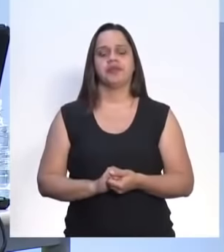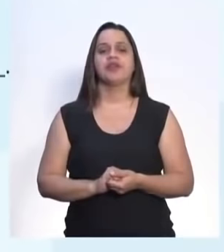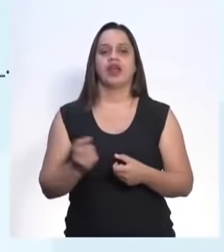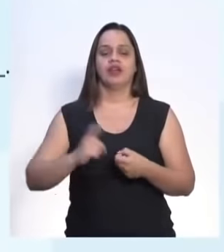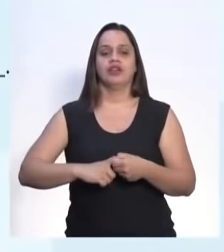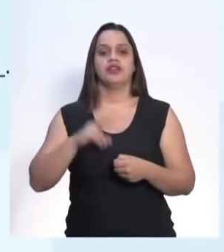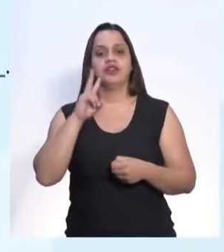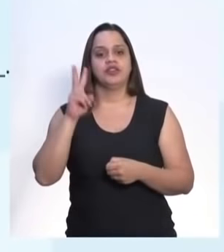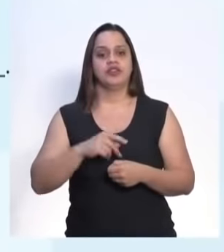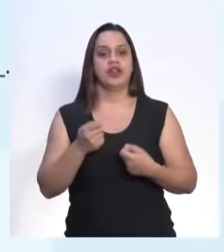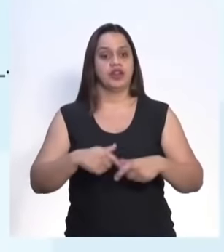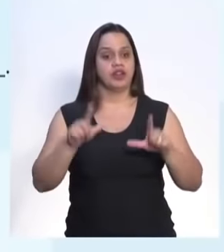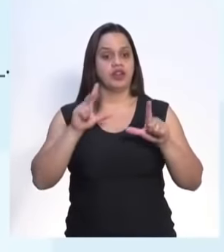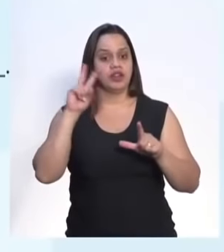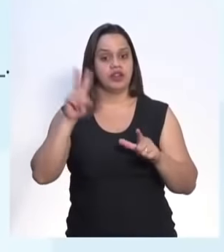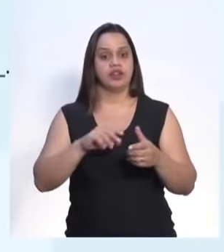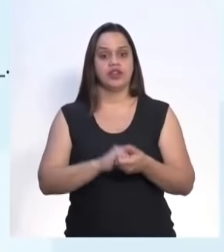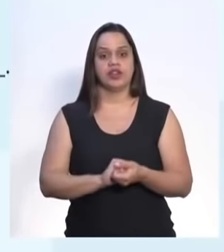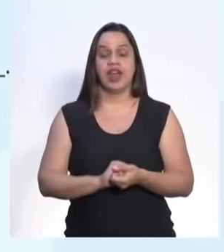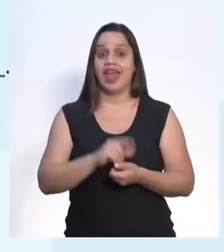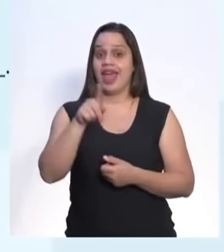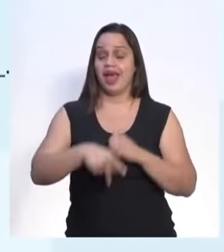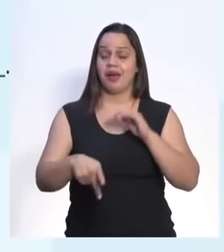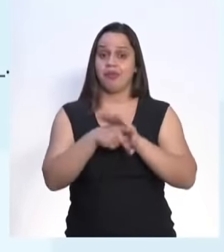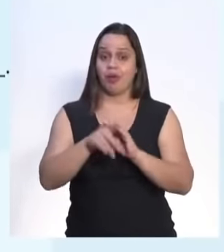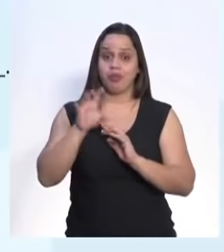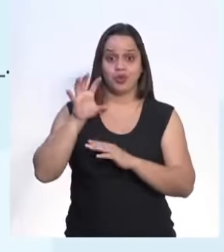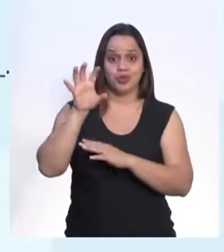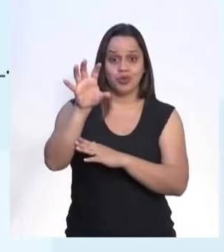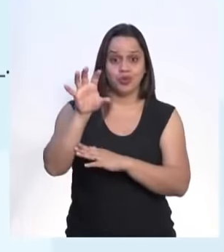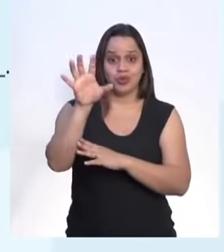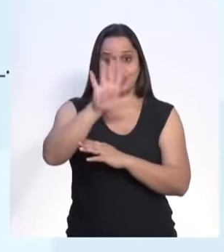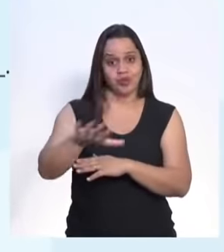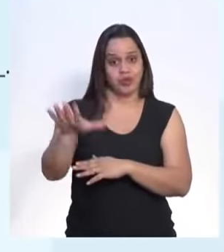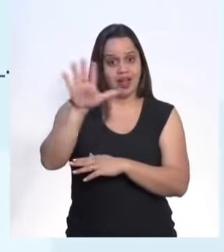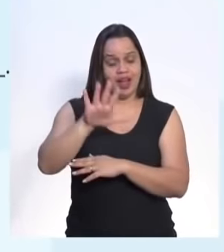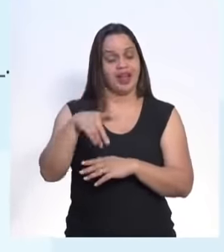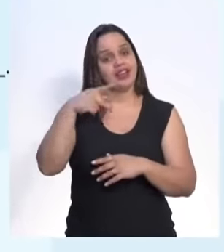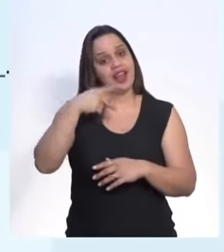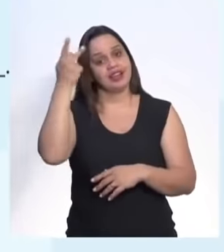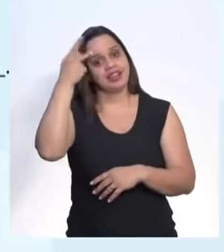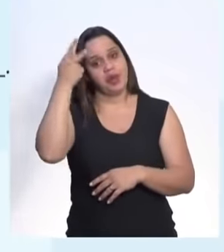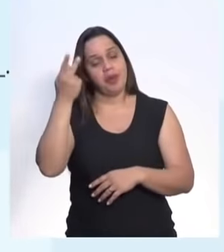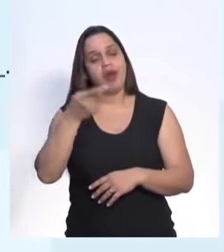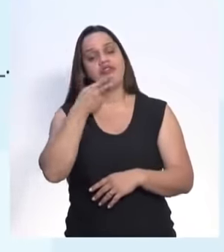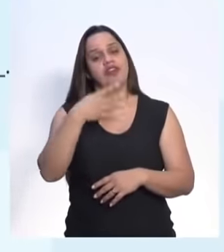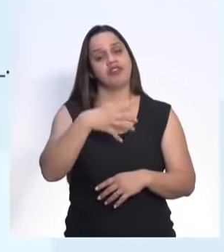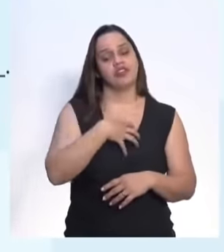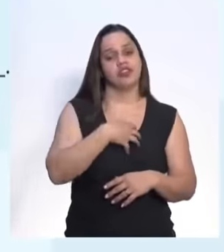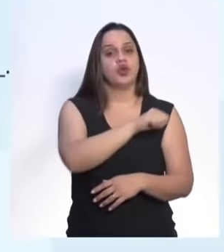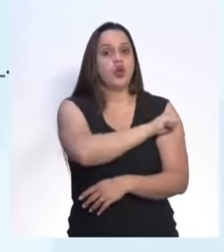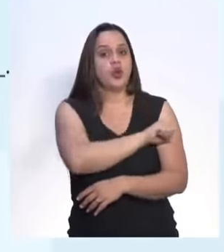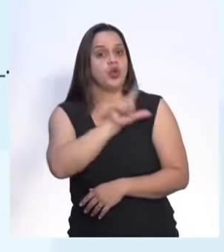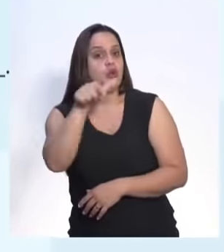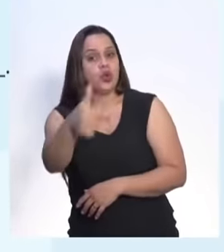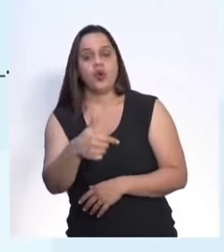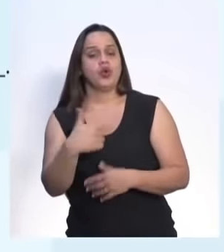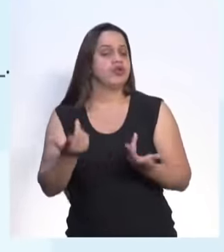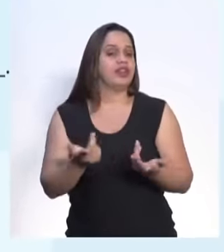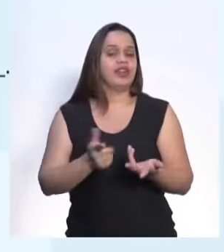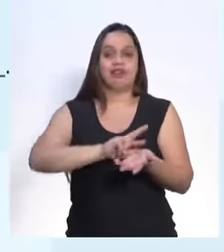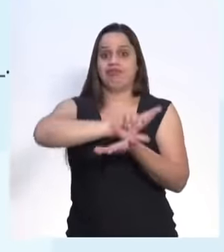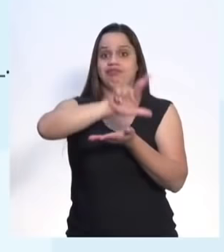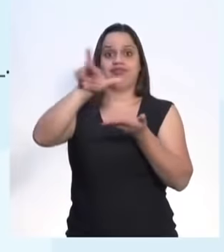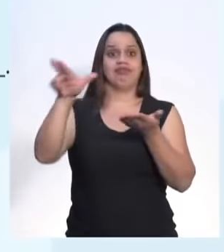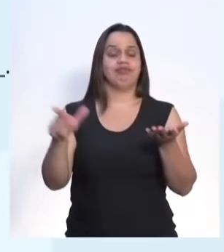Aí, agora sim, pode colocar. Então, aqui nós temos a regional que eu acabei de falar. Aqui em São Paulo nós falamos de um jeito, lá no Rio em outro. E vai saber quanto os